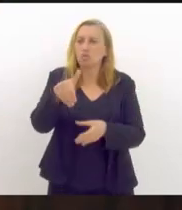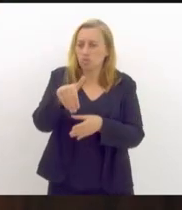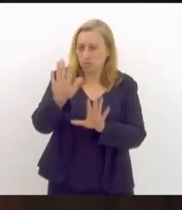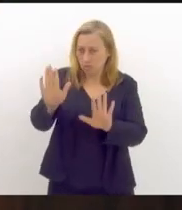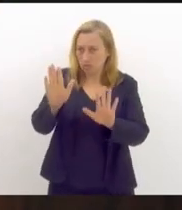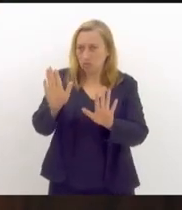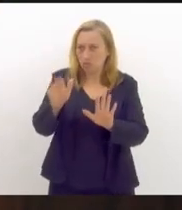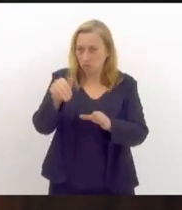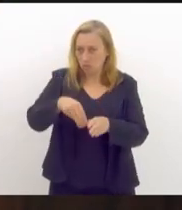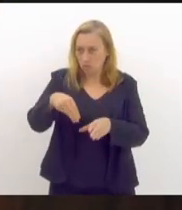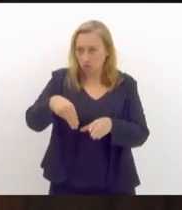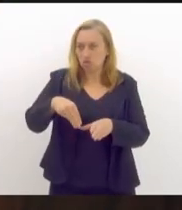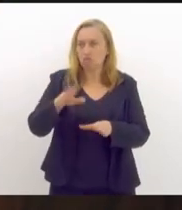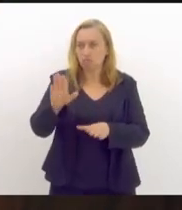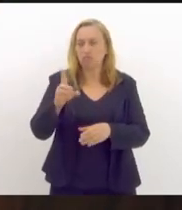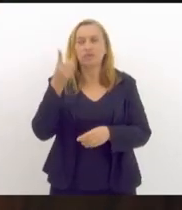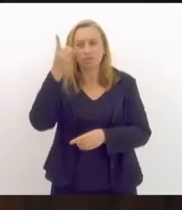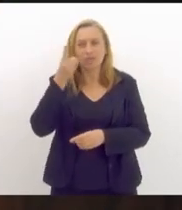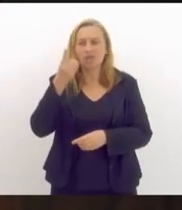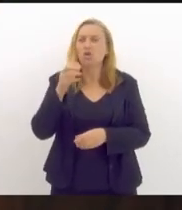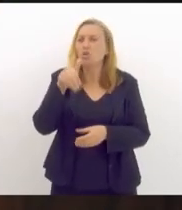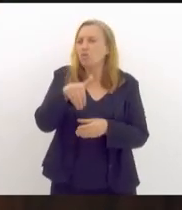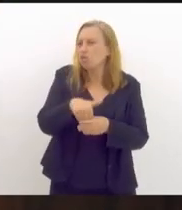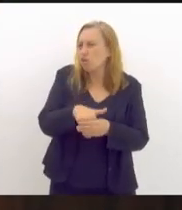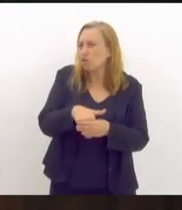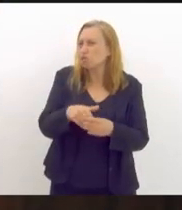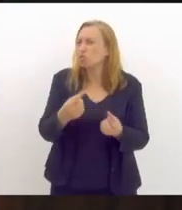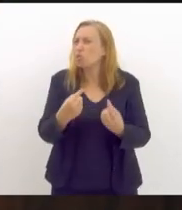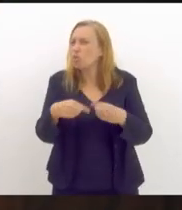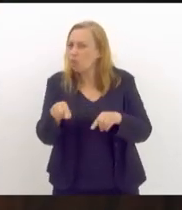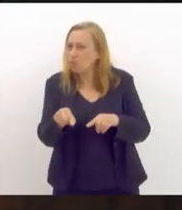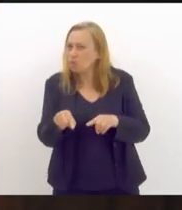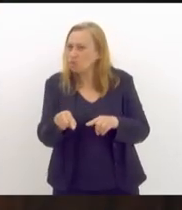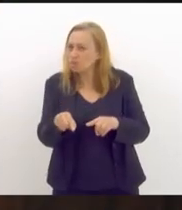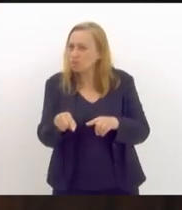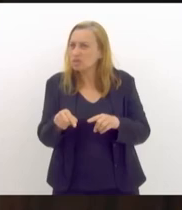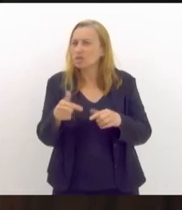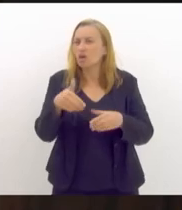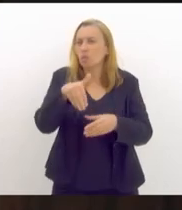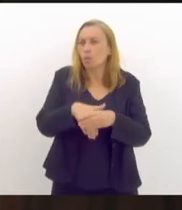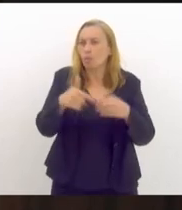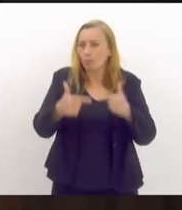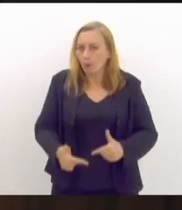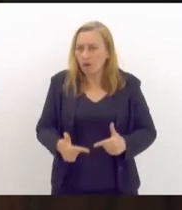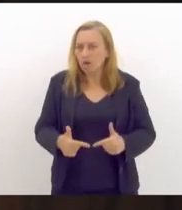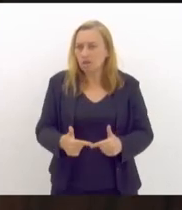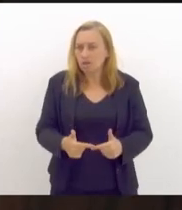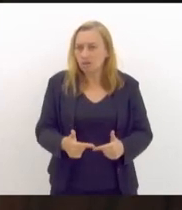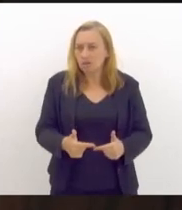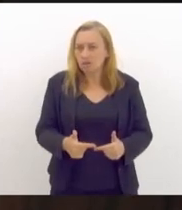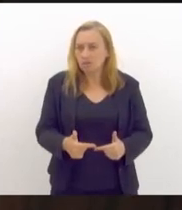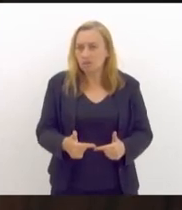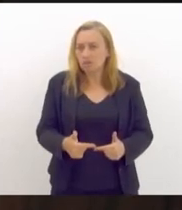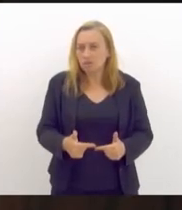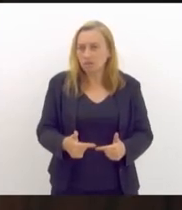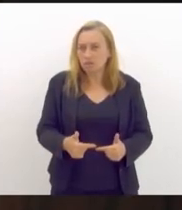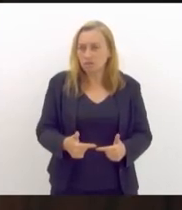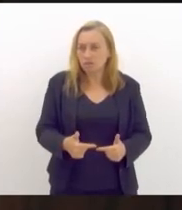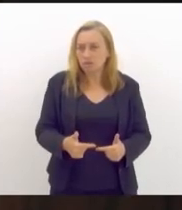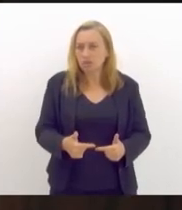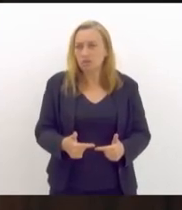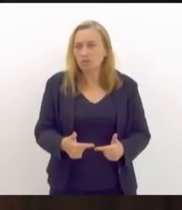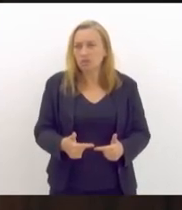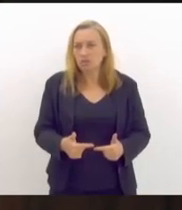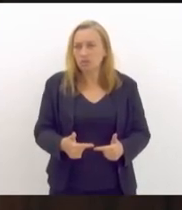só só um minutinho Deputado o voto contrário abstenção pela rejeição pela manutenção